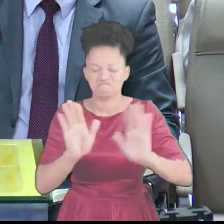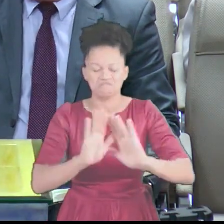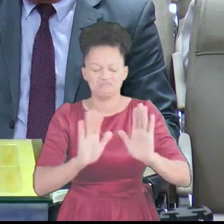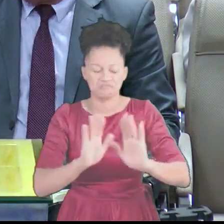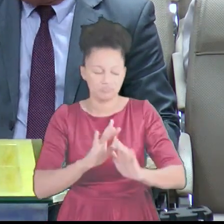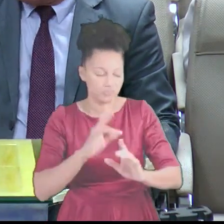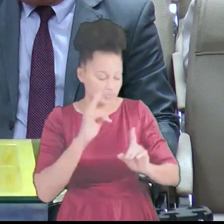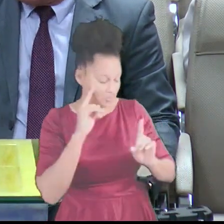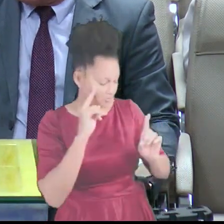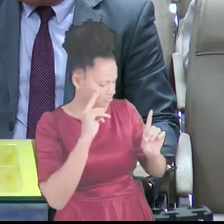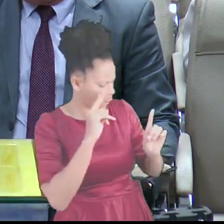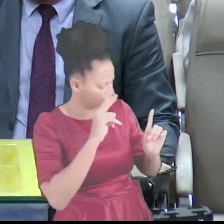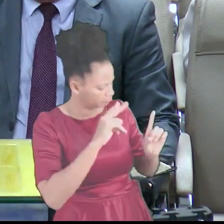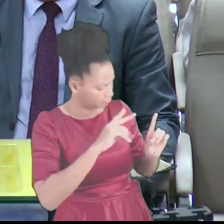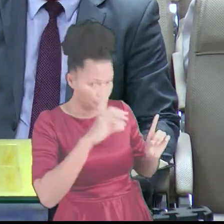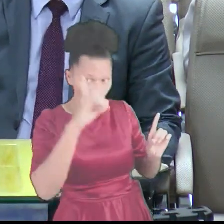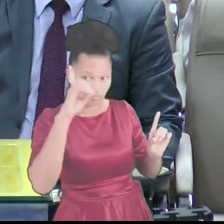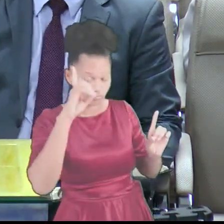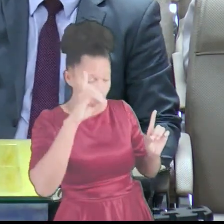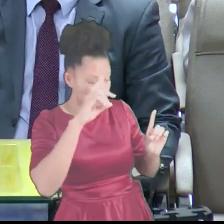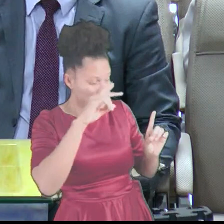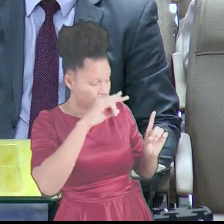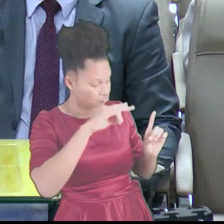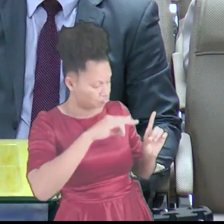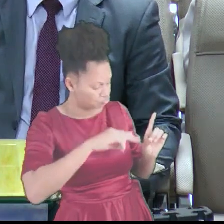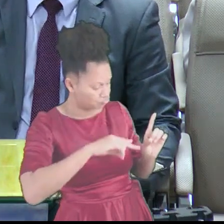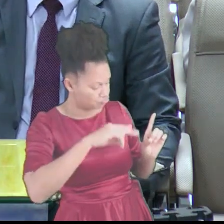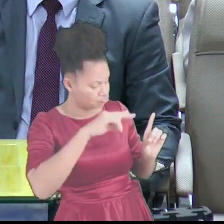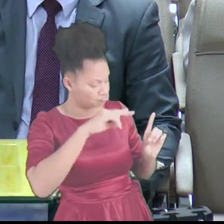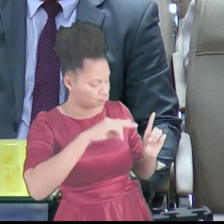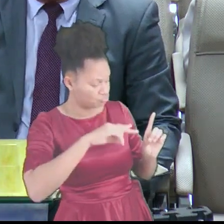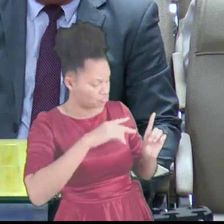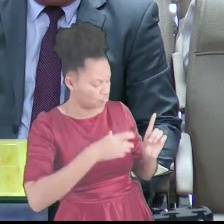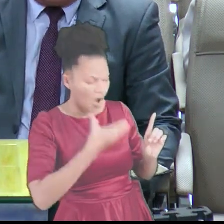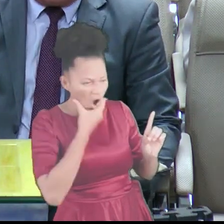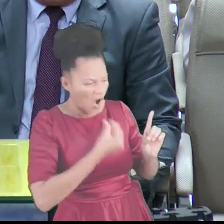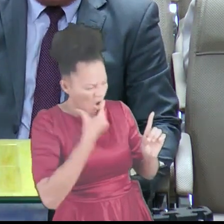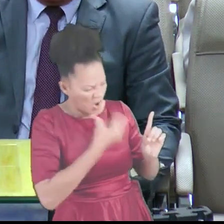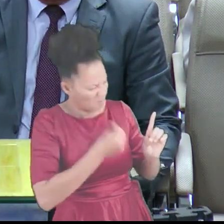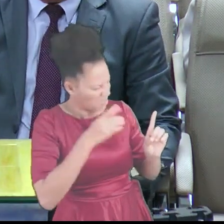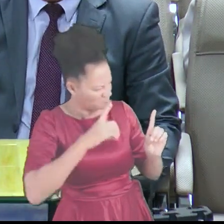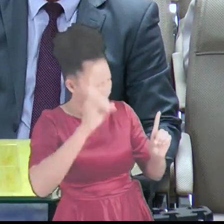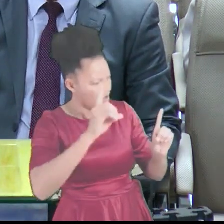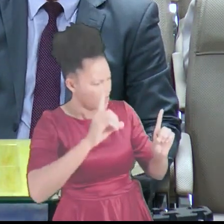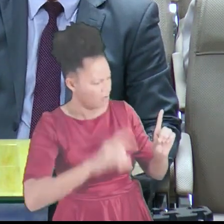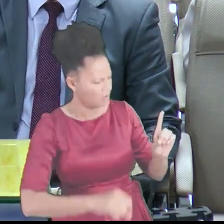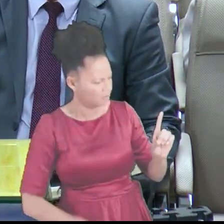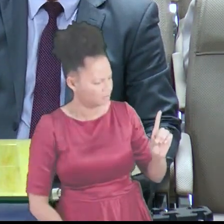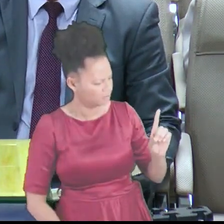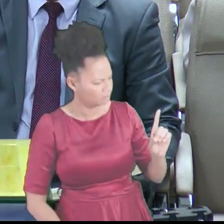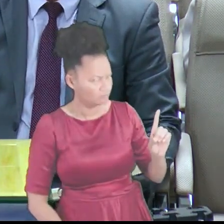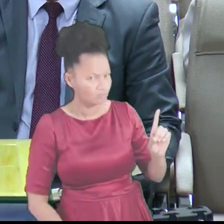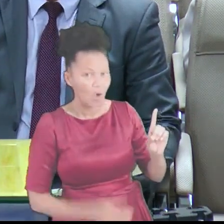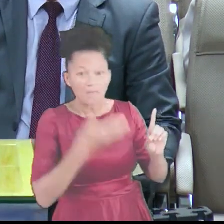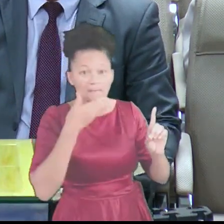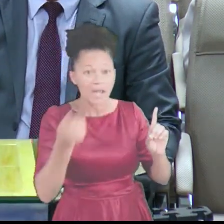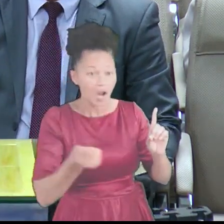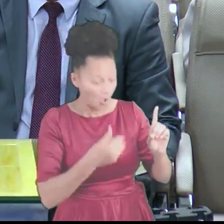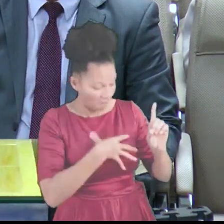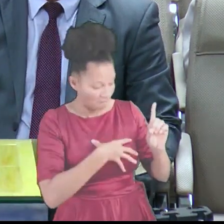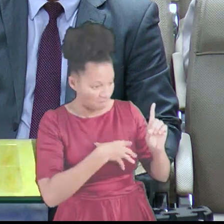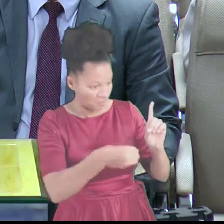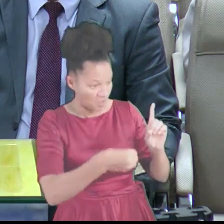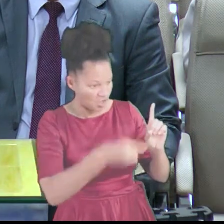Deus olhou para Ezequiel e disse a ele: homem de Deus, ou melhor, filho